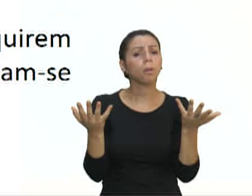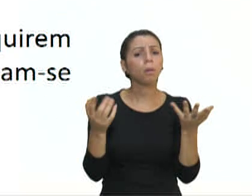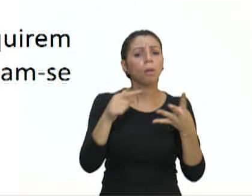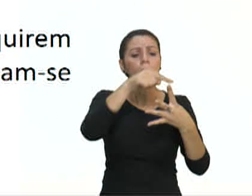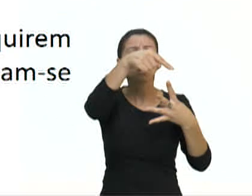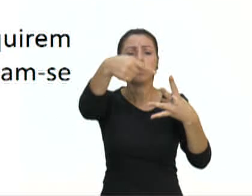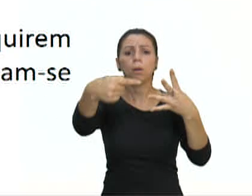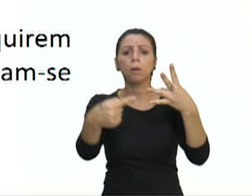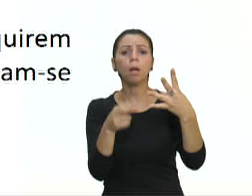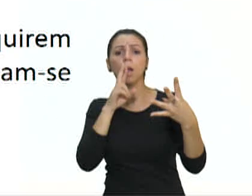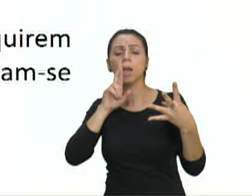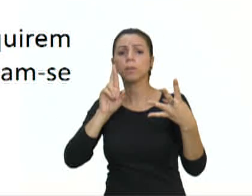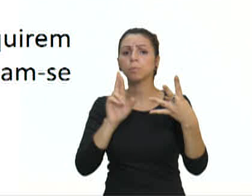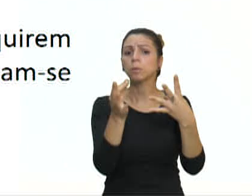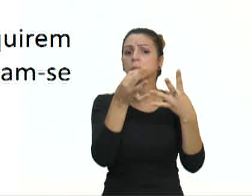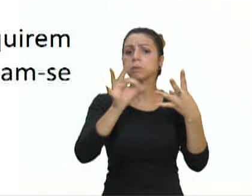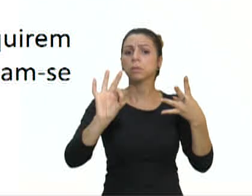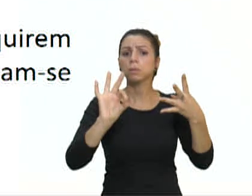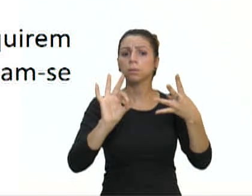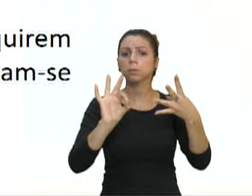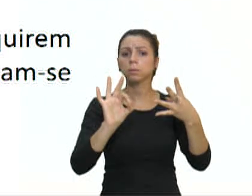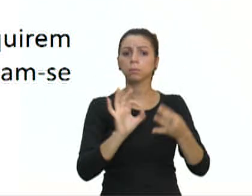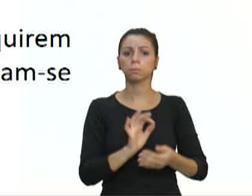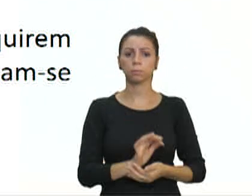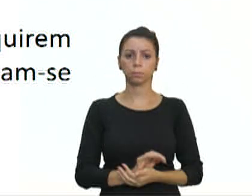você acha que é a resposta correta?